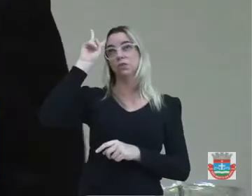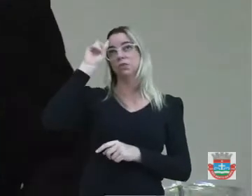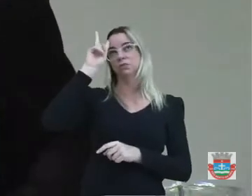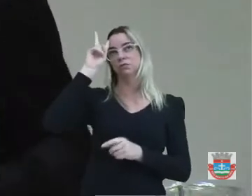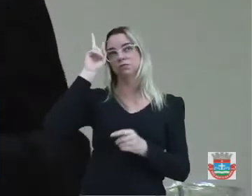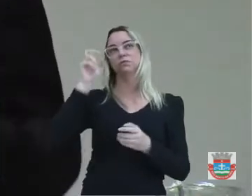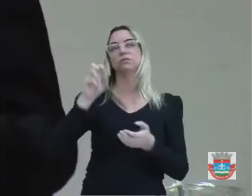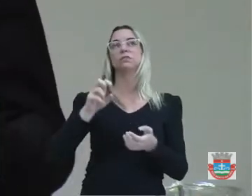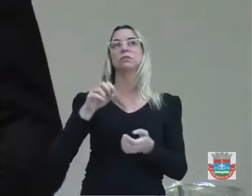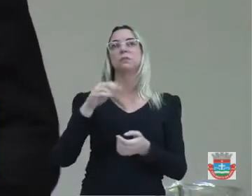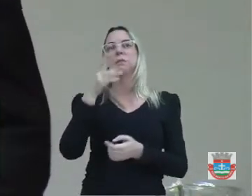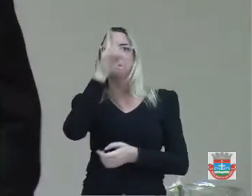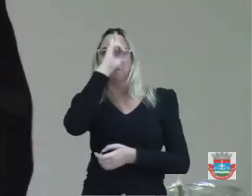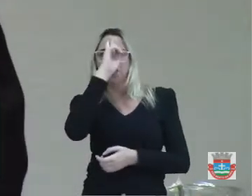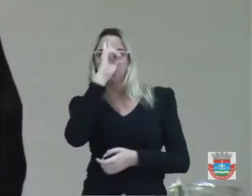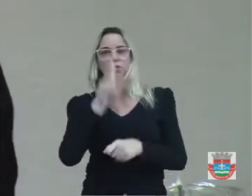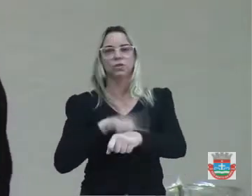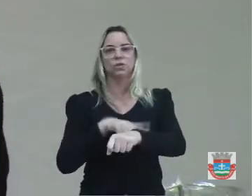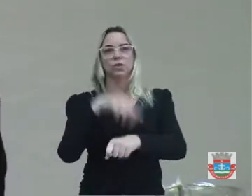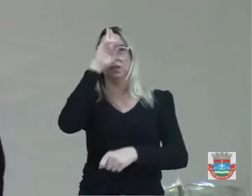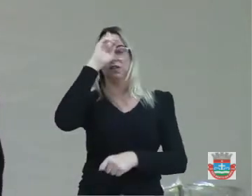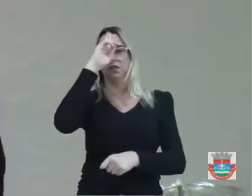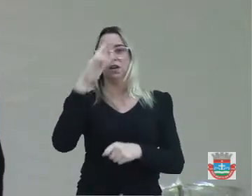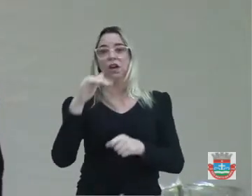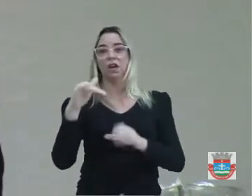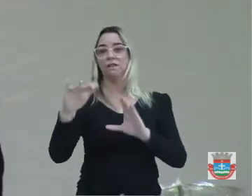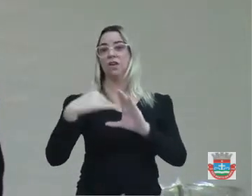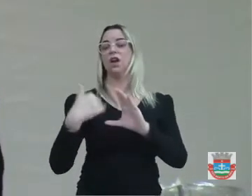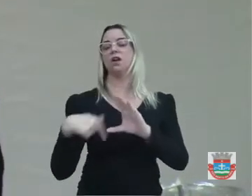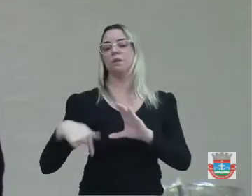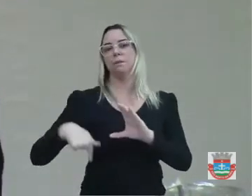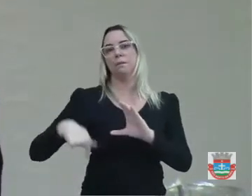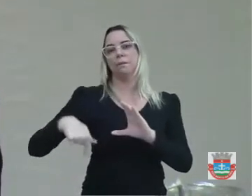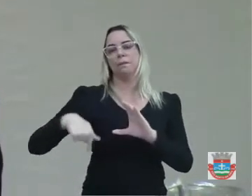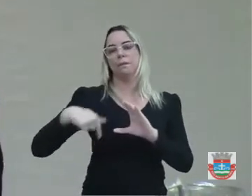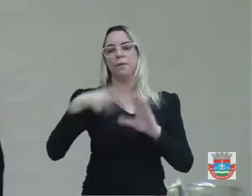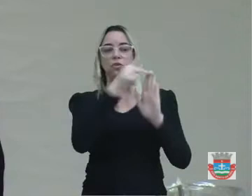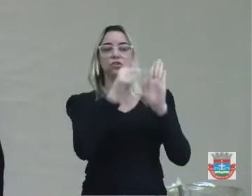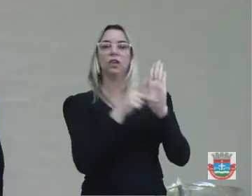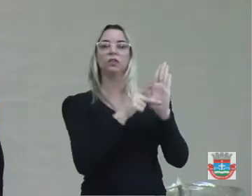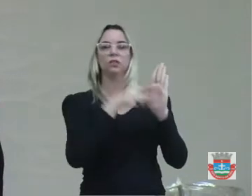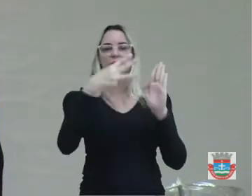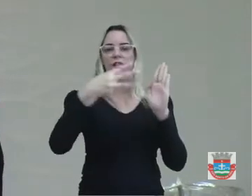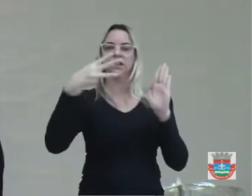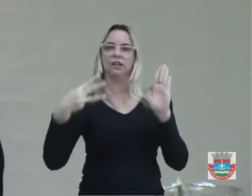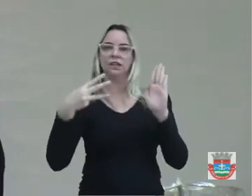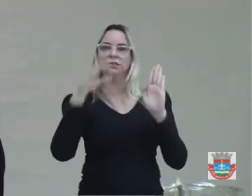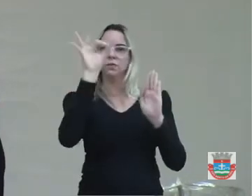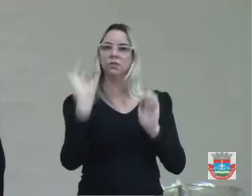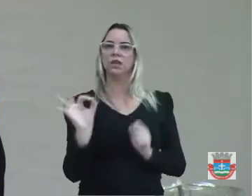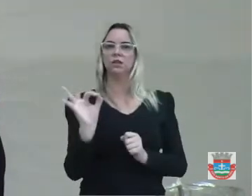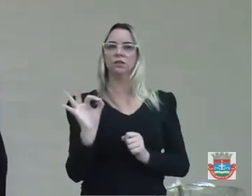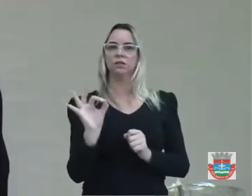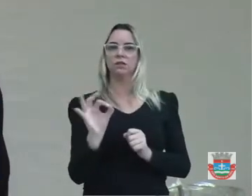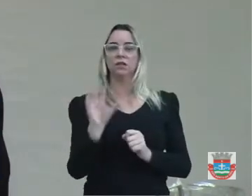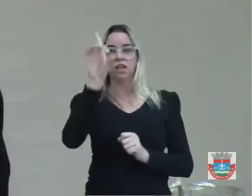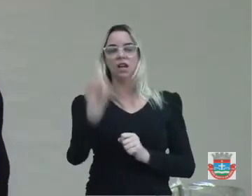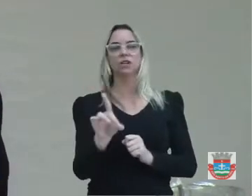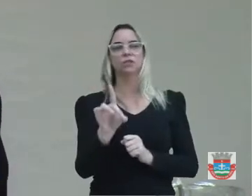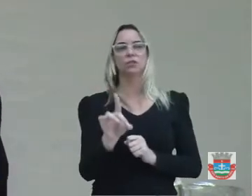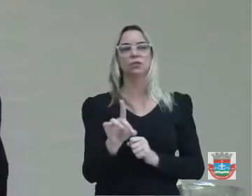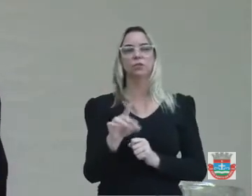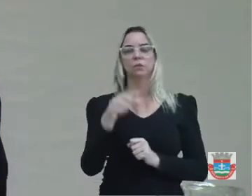dia, enviaram essa casa o projeto. A gente cobrando os 33%, que é o direito que o professor tem.